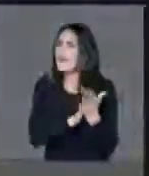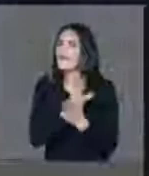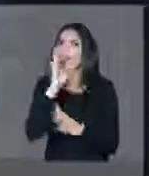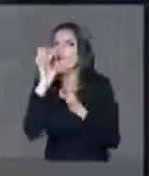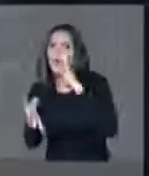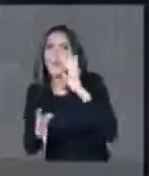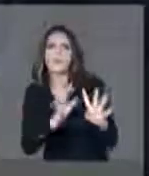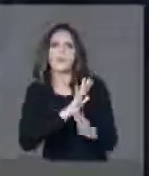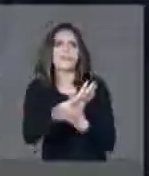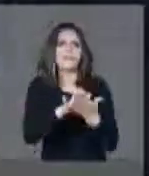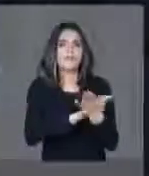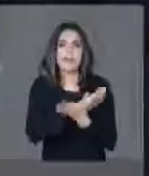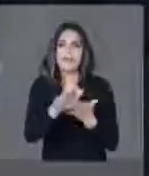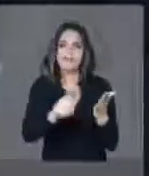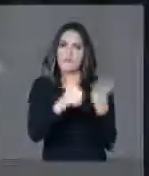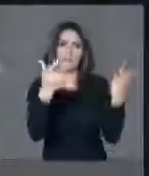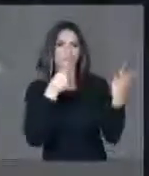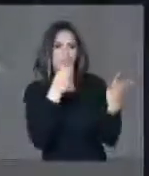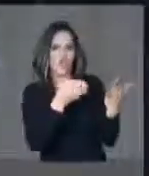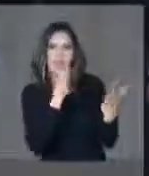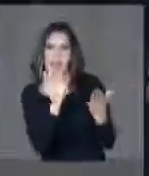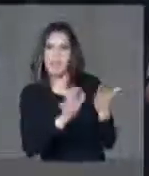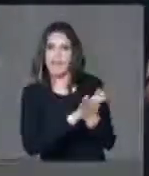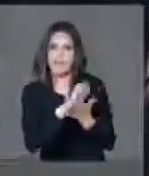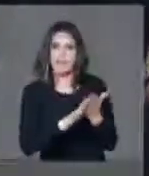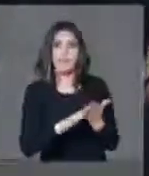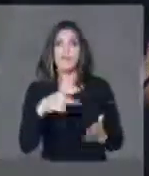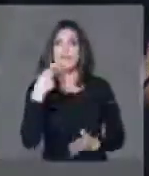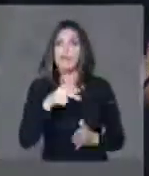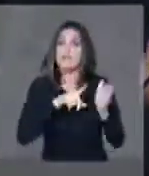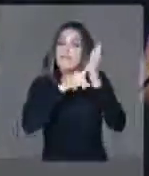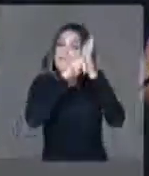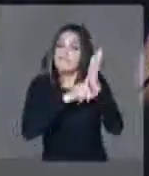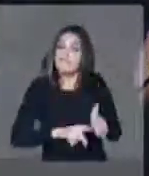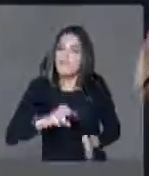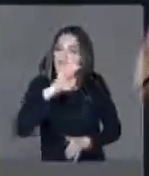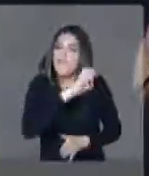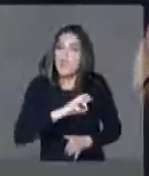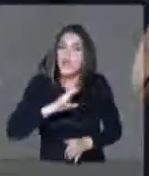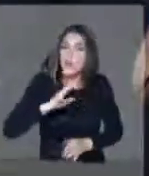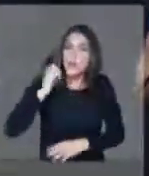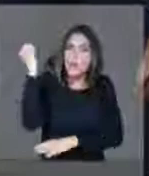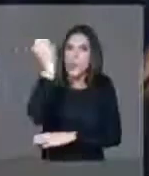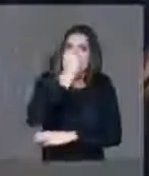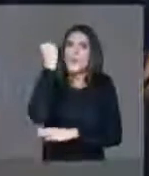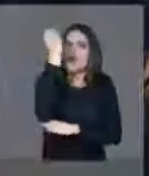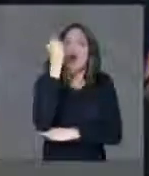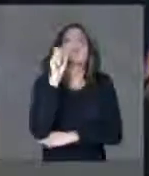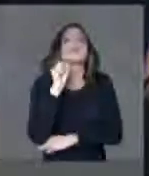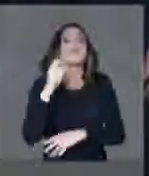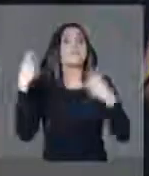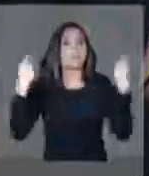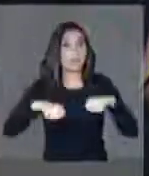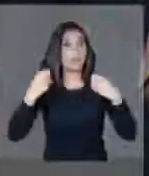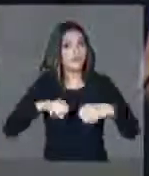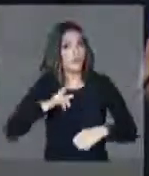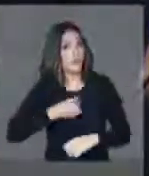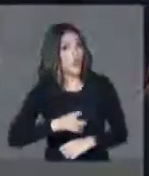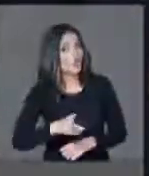algum, a citação de jornal para poder utilizar. Falei que as investigações são gravíssimas e que